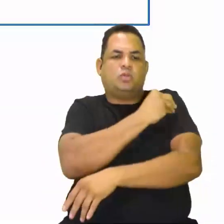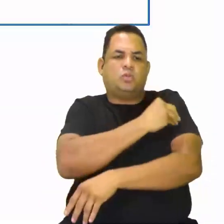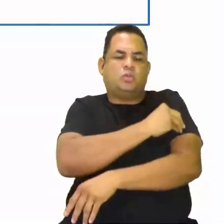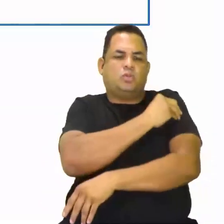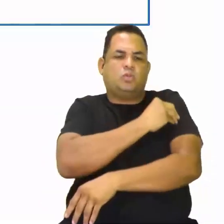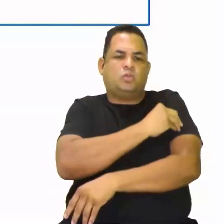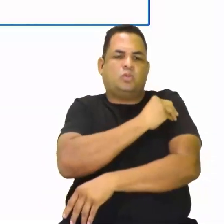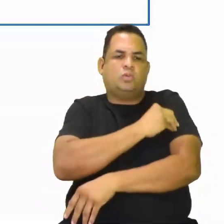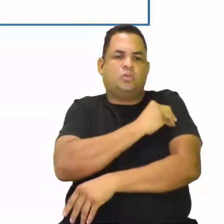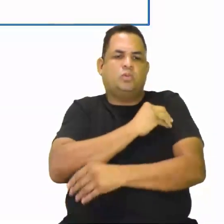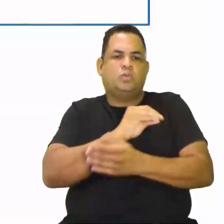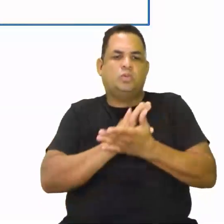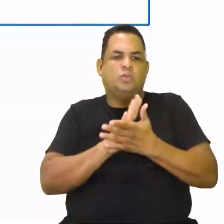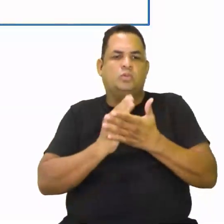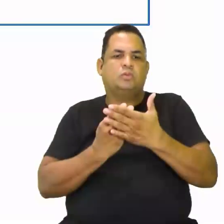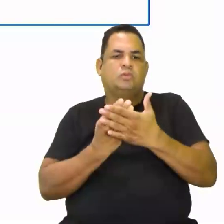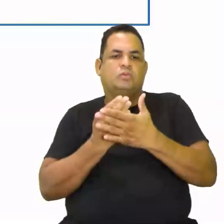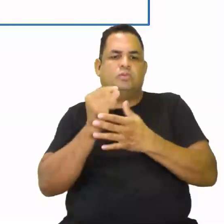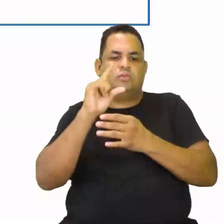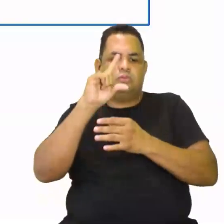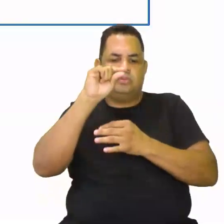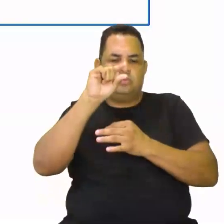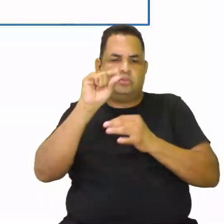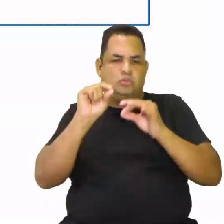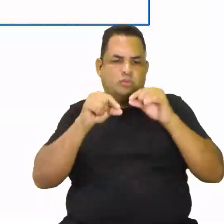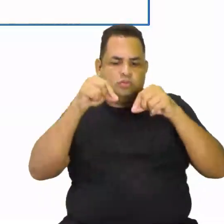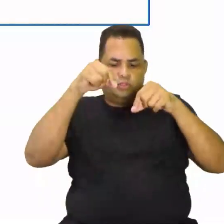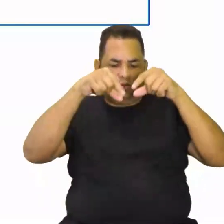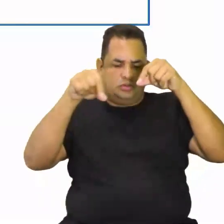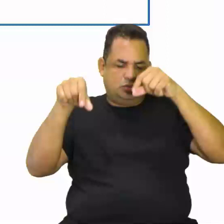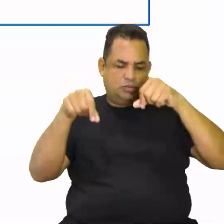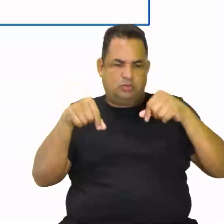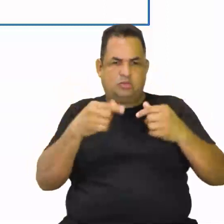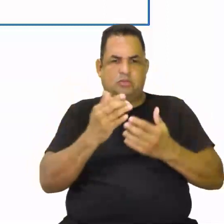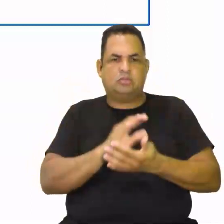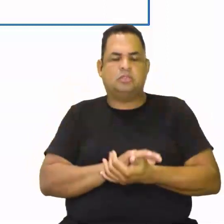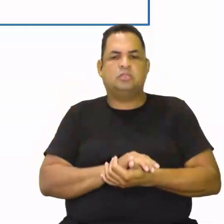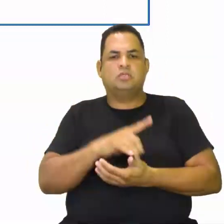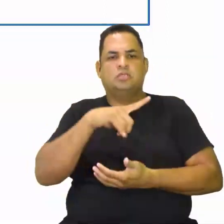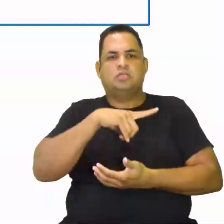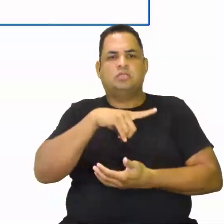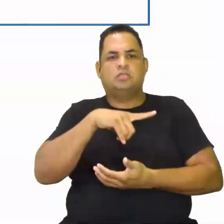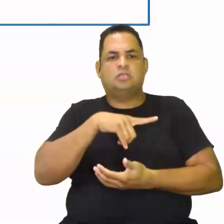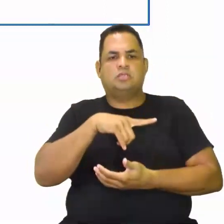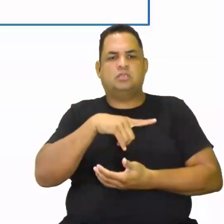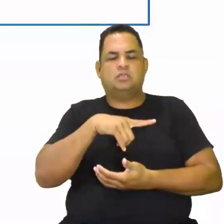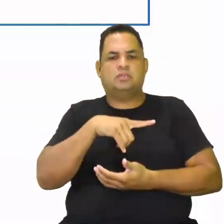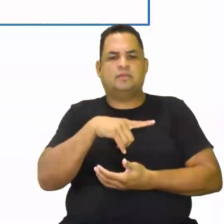eles condensarem e ser obtidos aqui no Erlenmeyer. Então, isso é chamado de